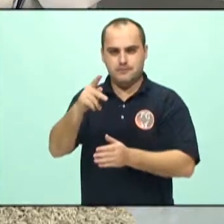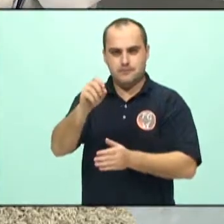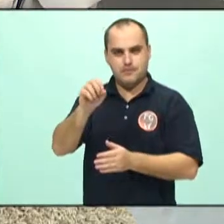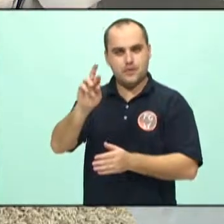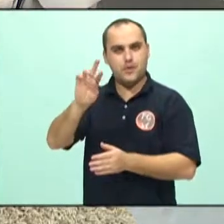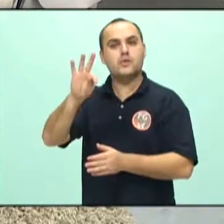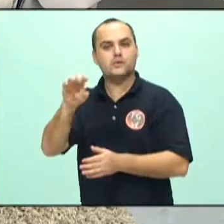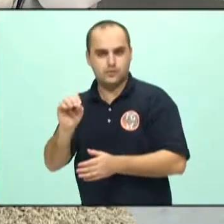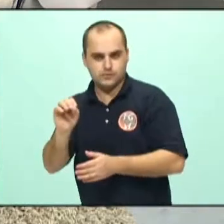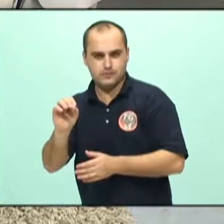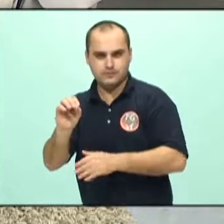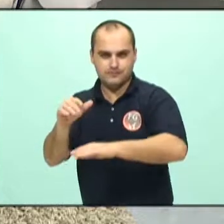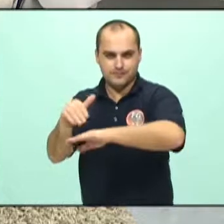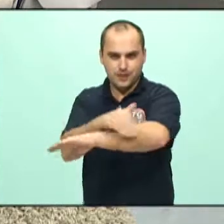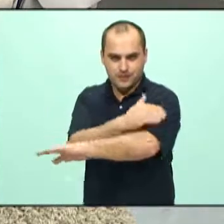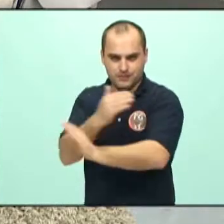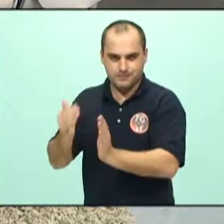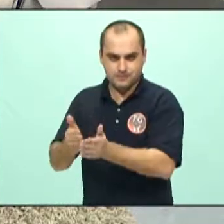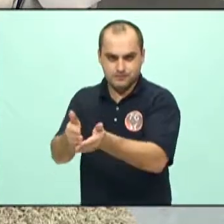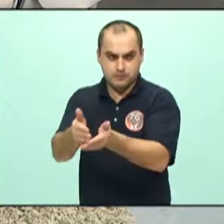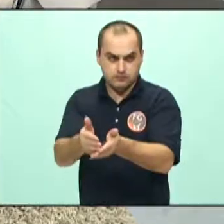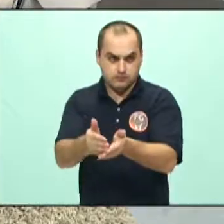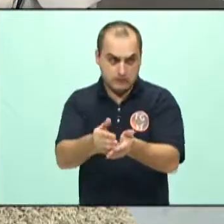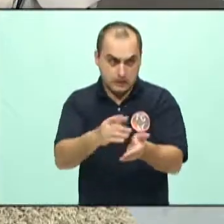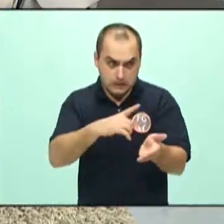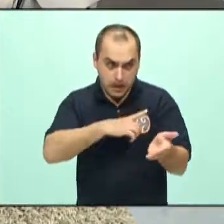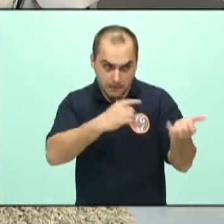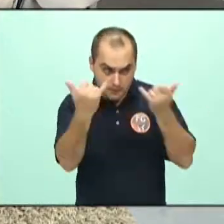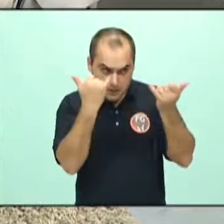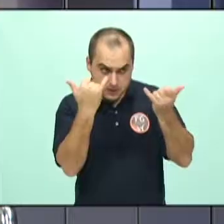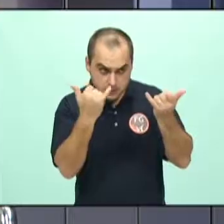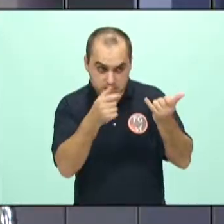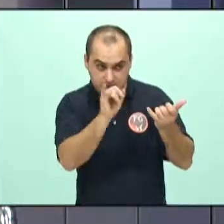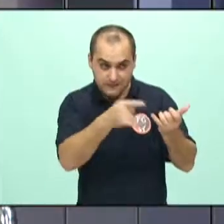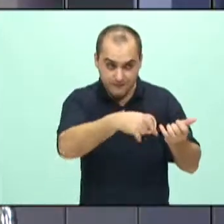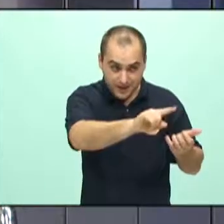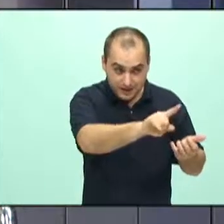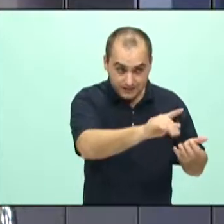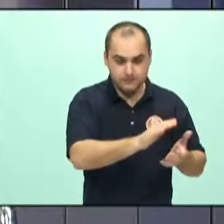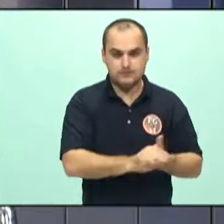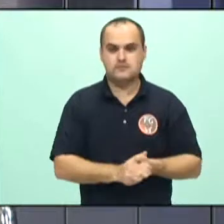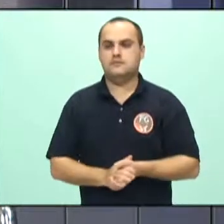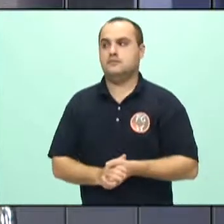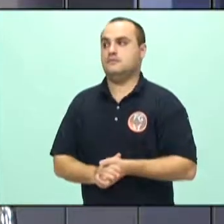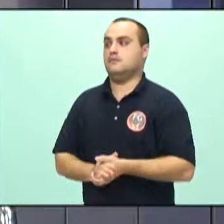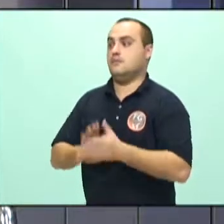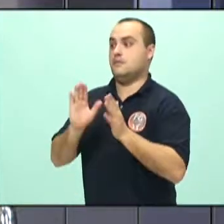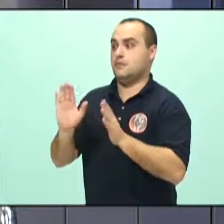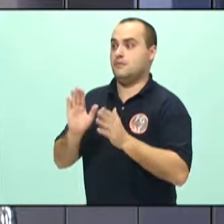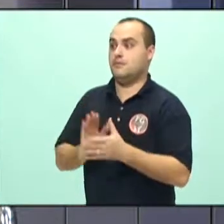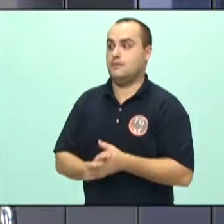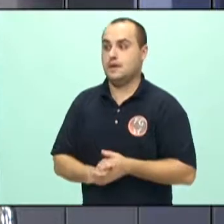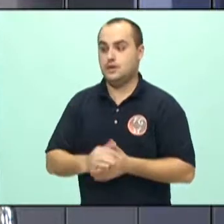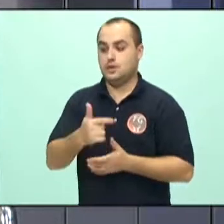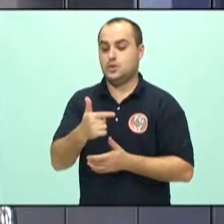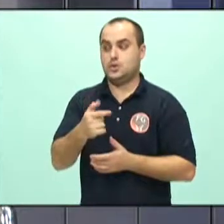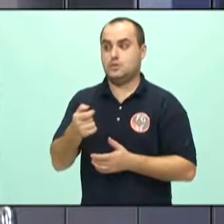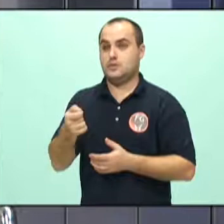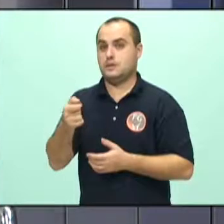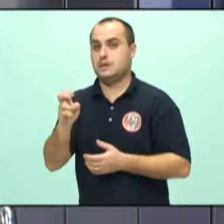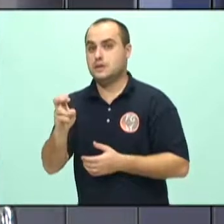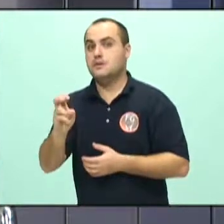sair, não vai sair? O senhor tem informações sobre isso? Olha, essa palavra vai sair desde 2005 eu ouço que